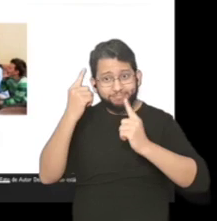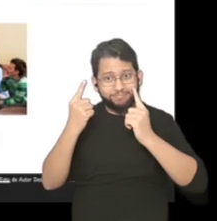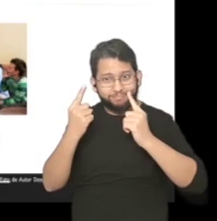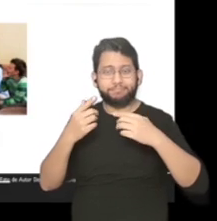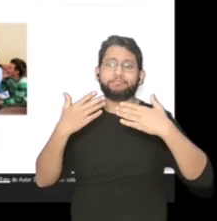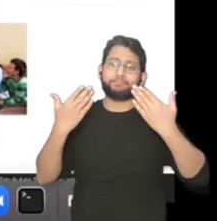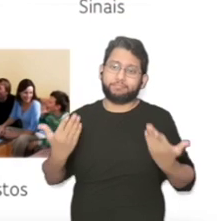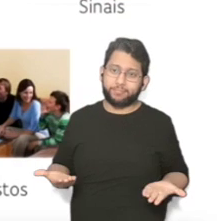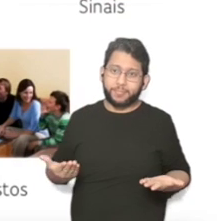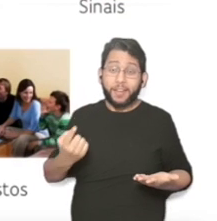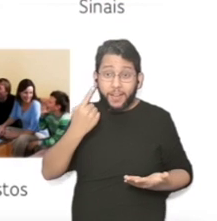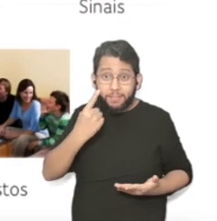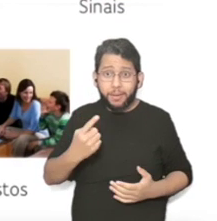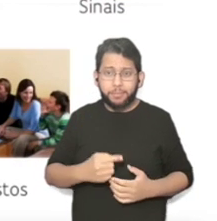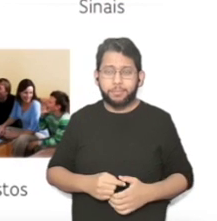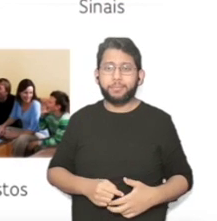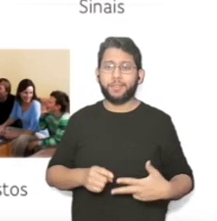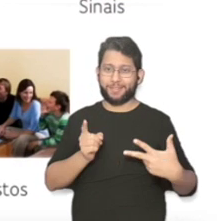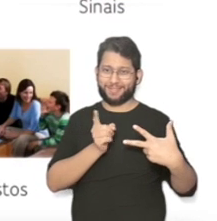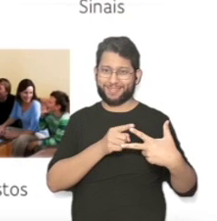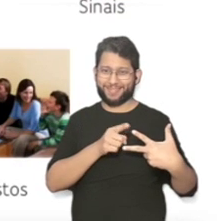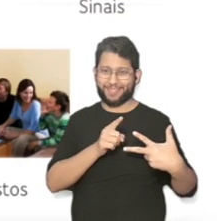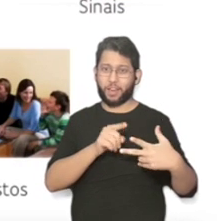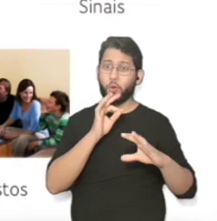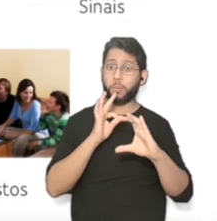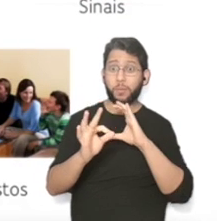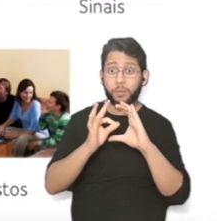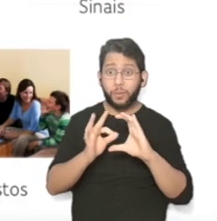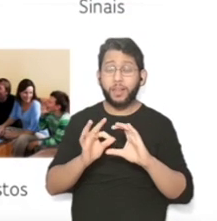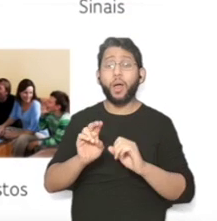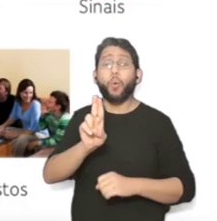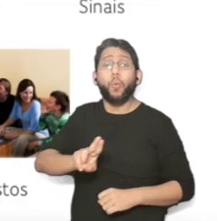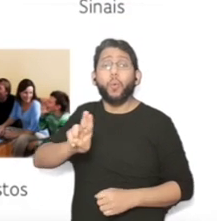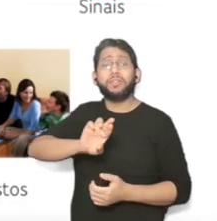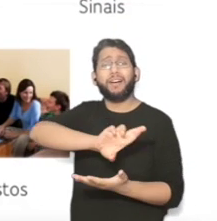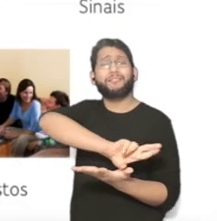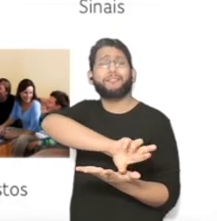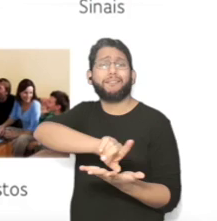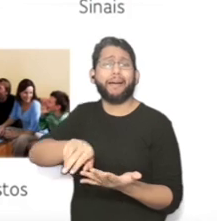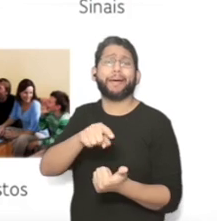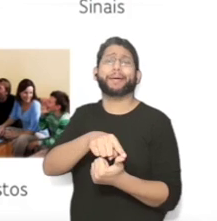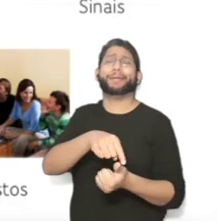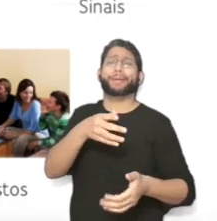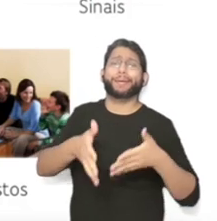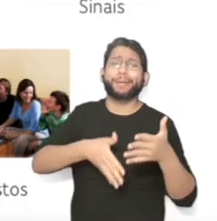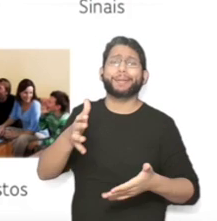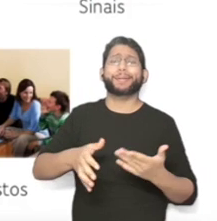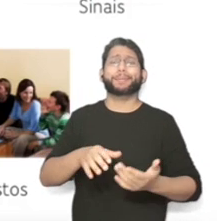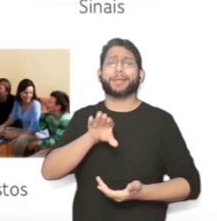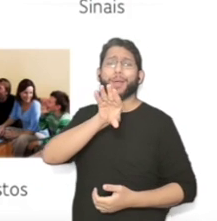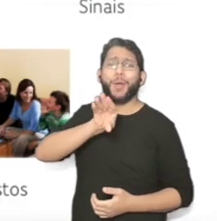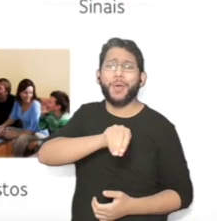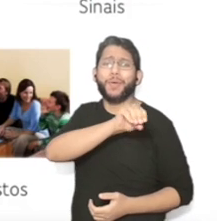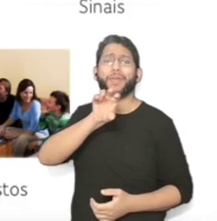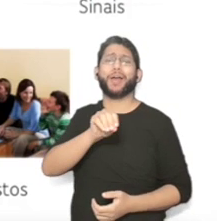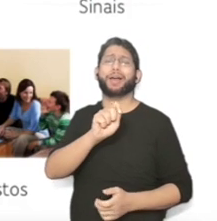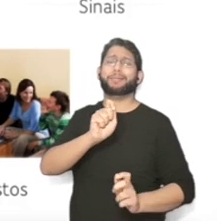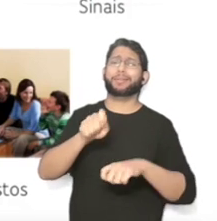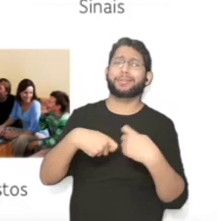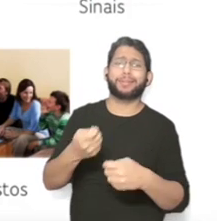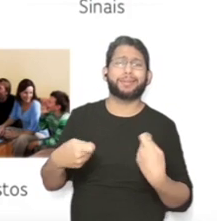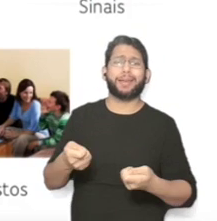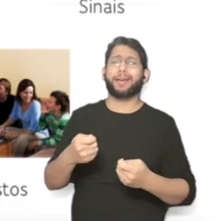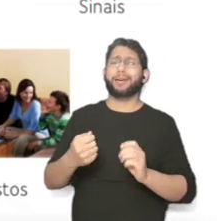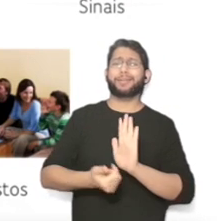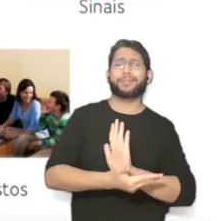os gestos. Então, todos esses recursos acabavam sendo utilizados e misturados. Então, não existia uma regra de